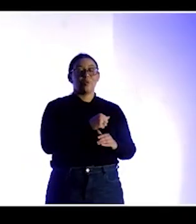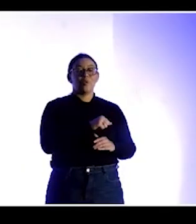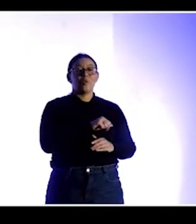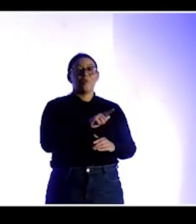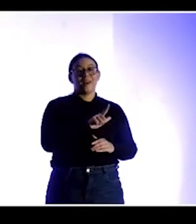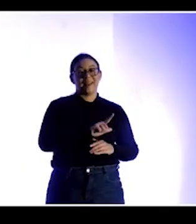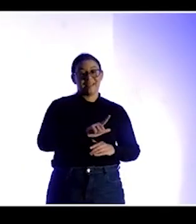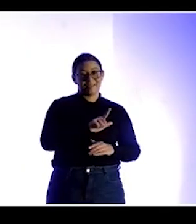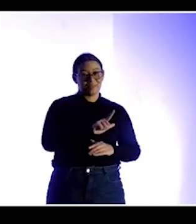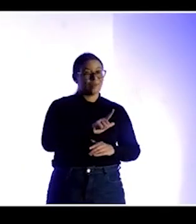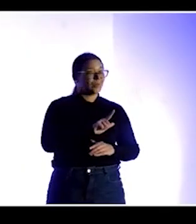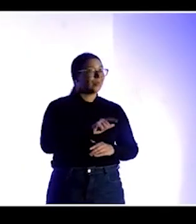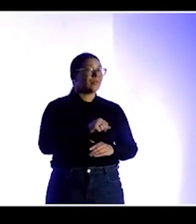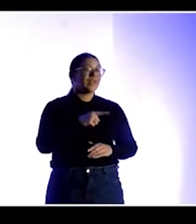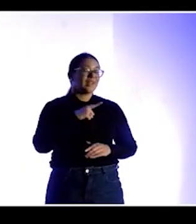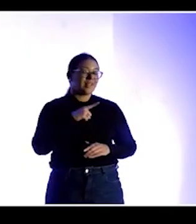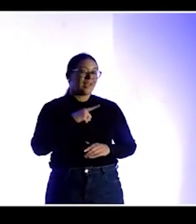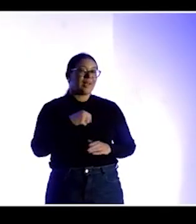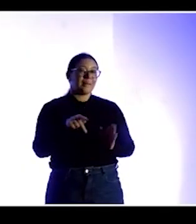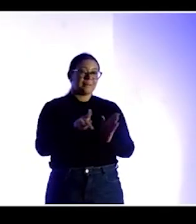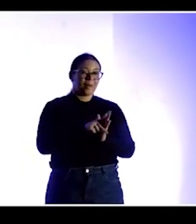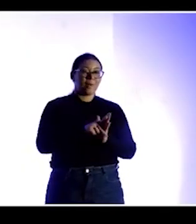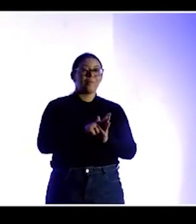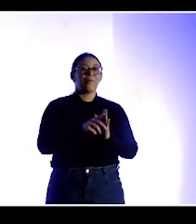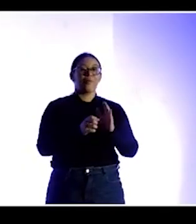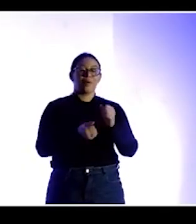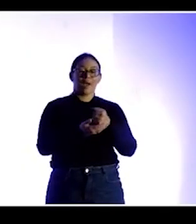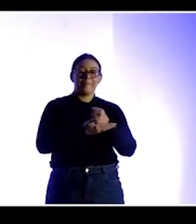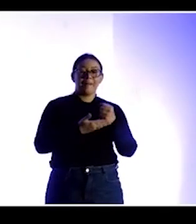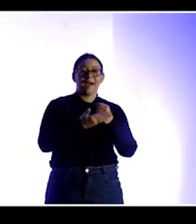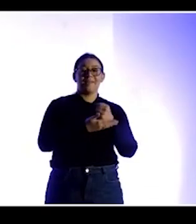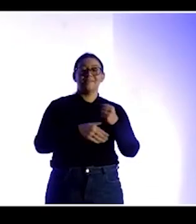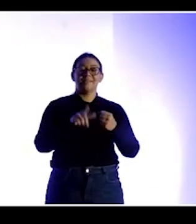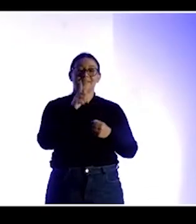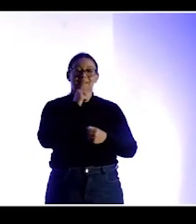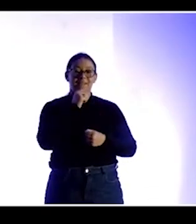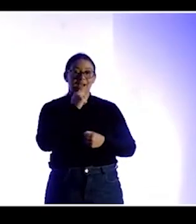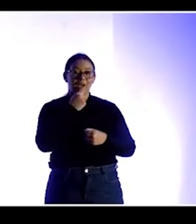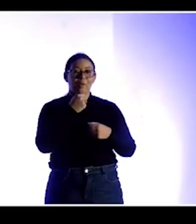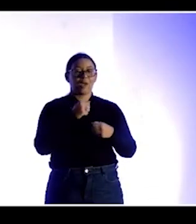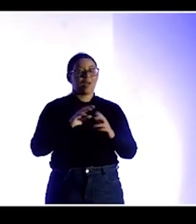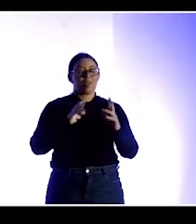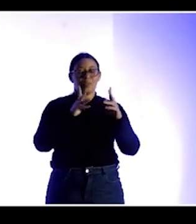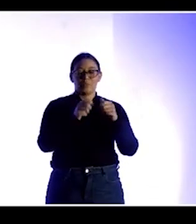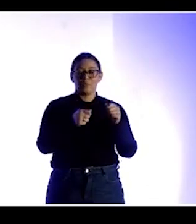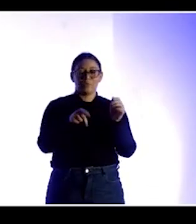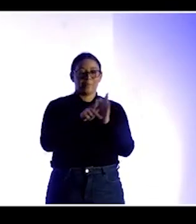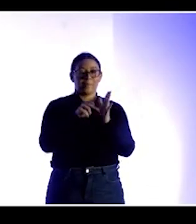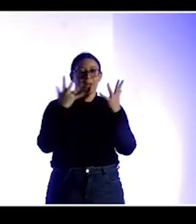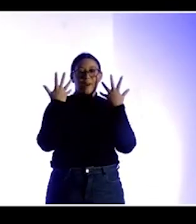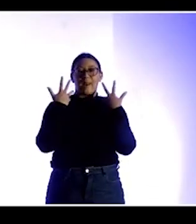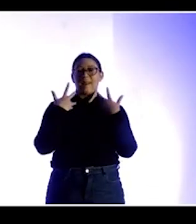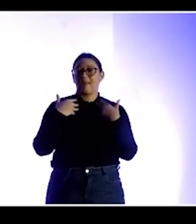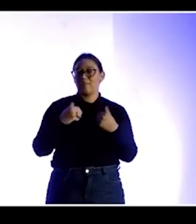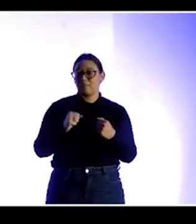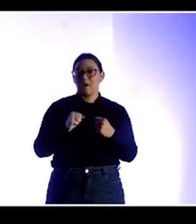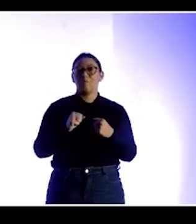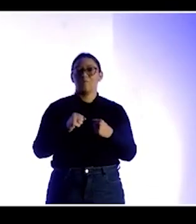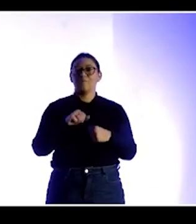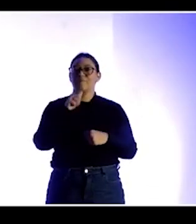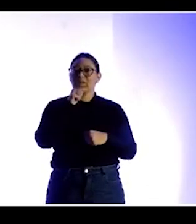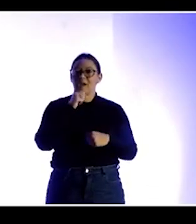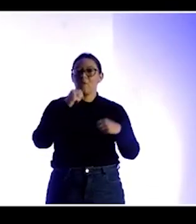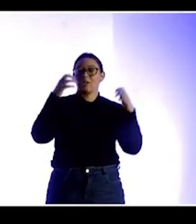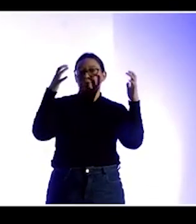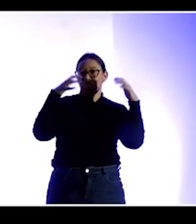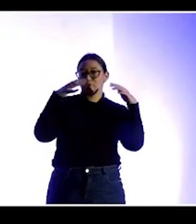laboratório, a partir de água da chuva e de energia solar, tudo caiu do céu. Tudo que caiu do céu foi feito ali e vai ser